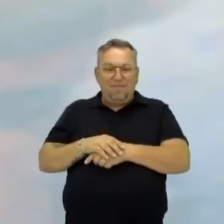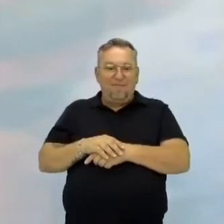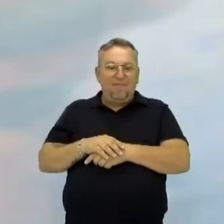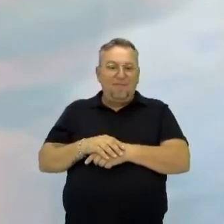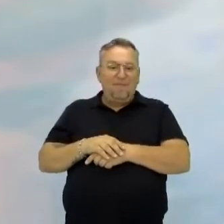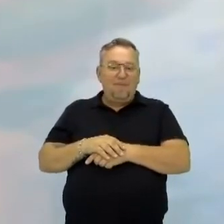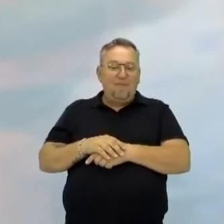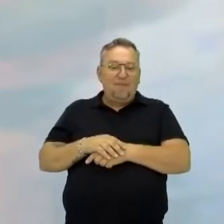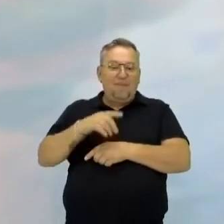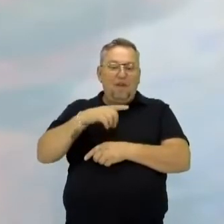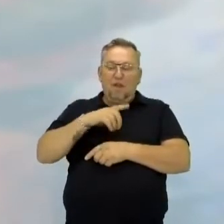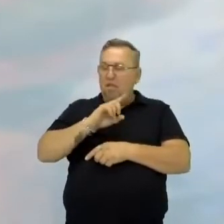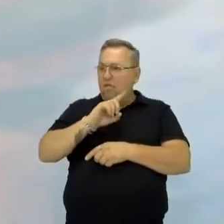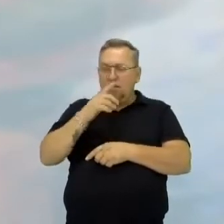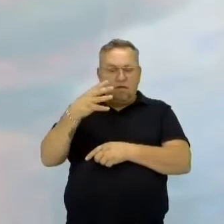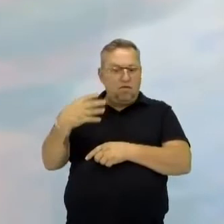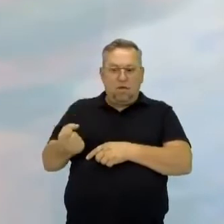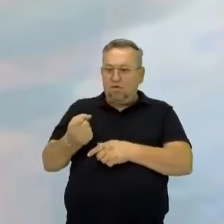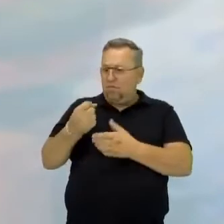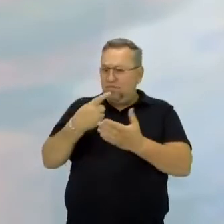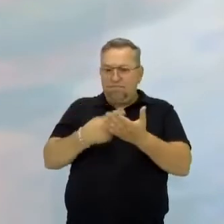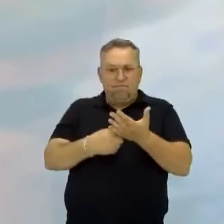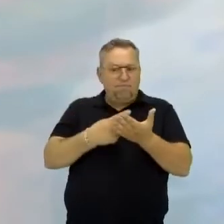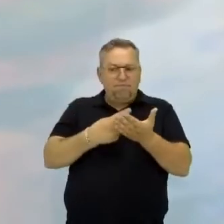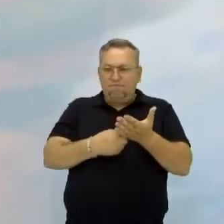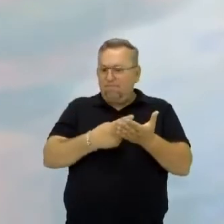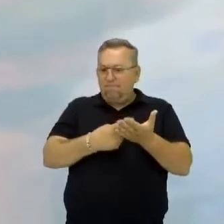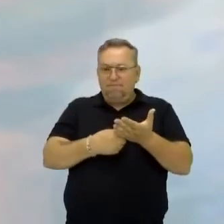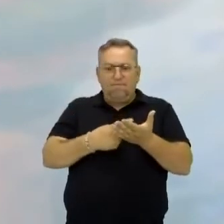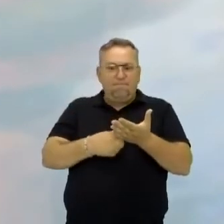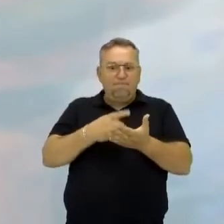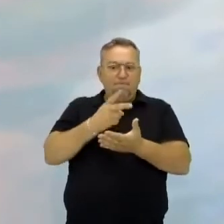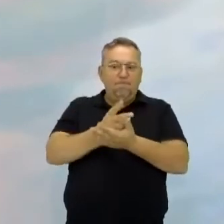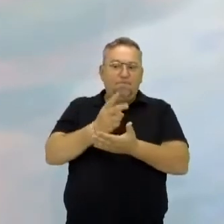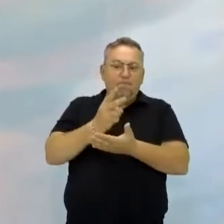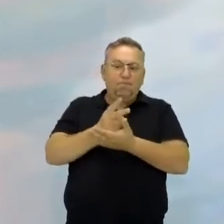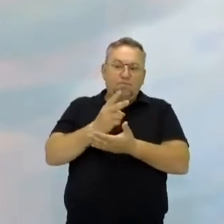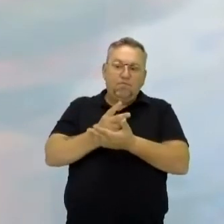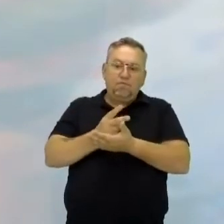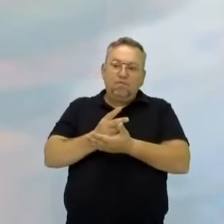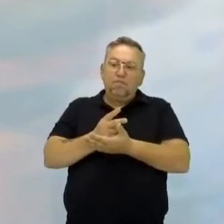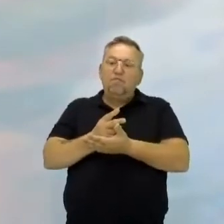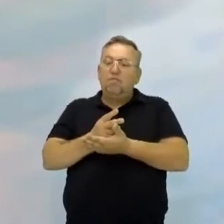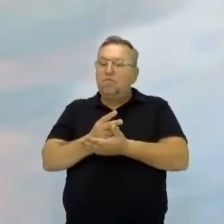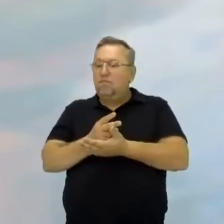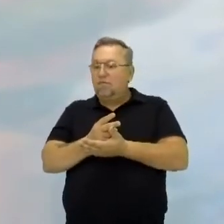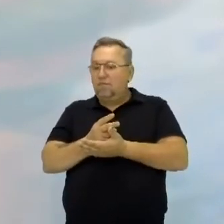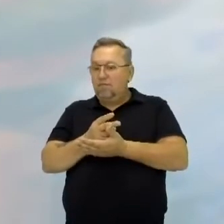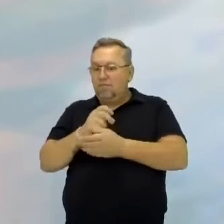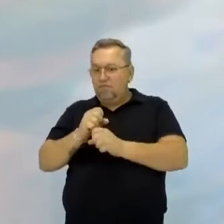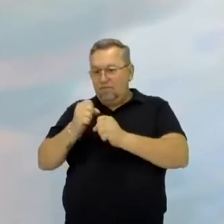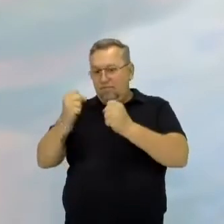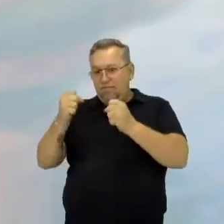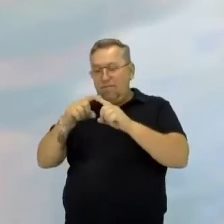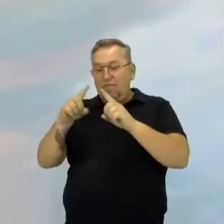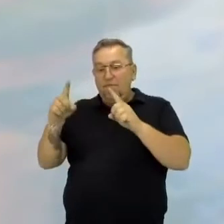Manicongo, ele não concordou com a decisão e ele manteve a resistência. Aí, em